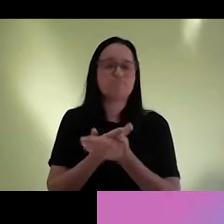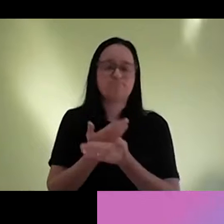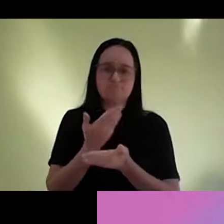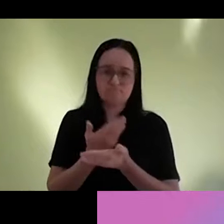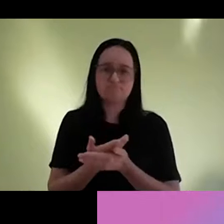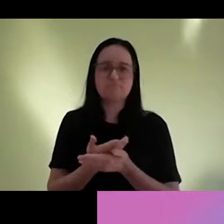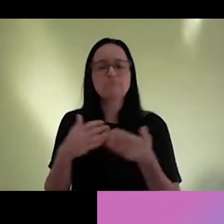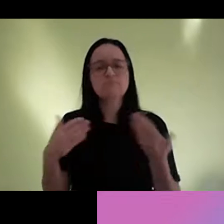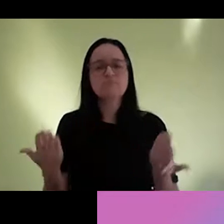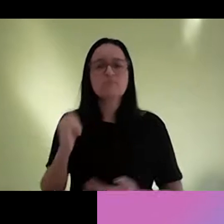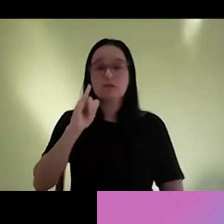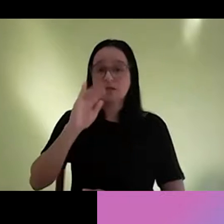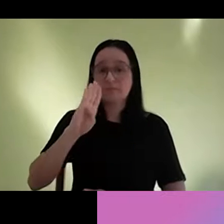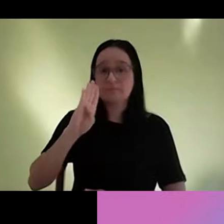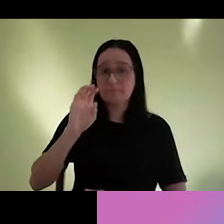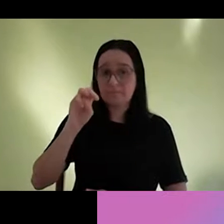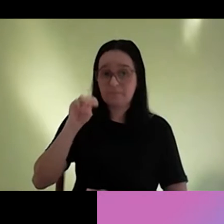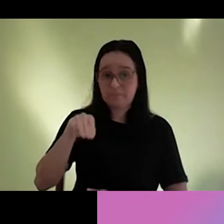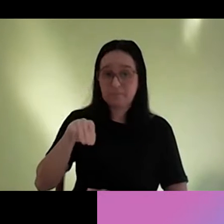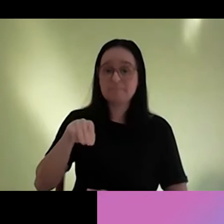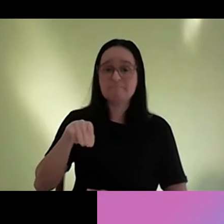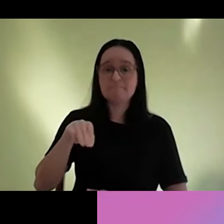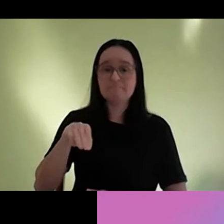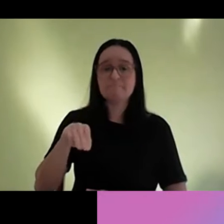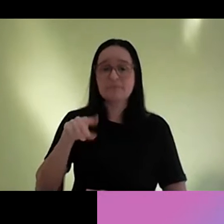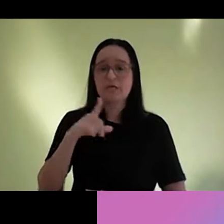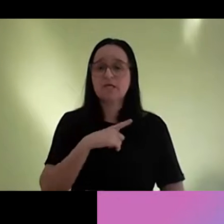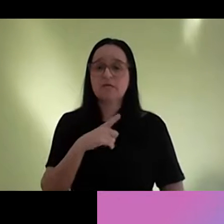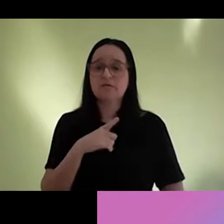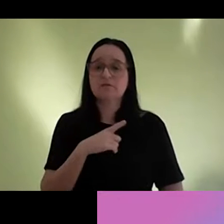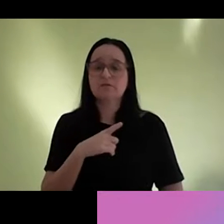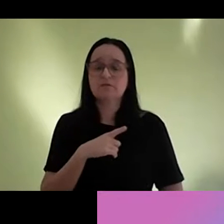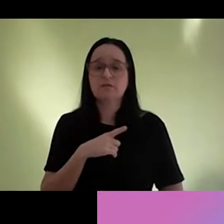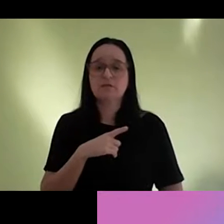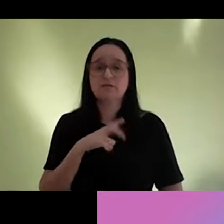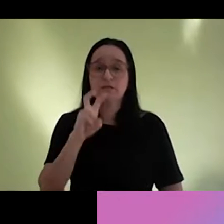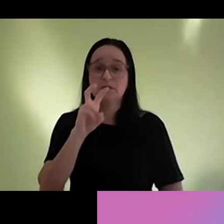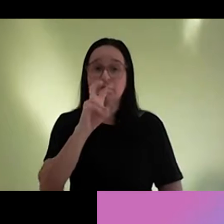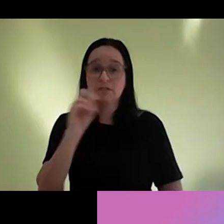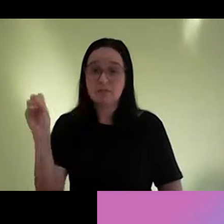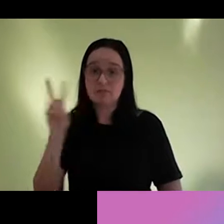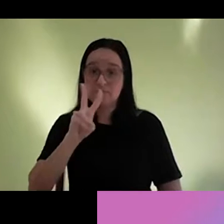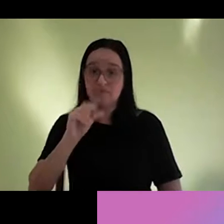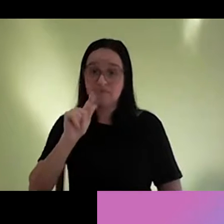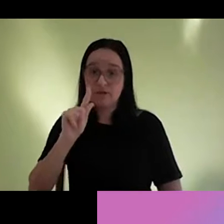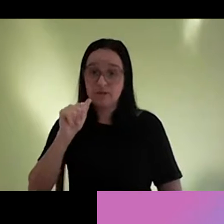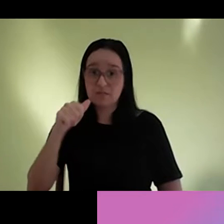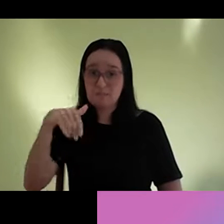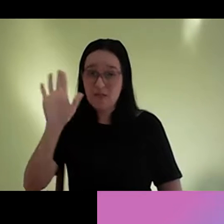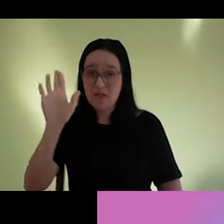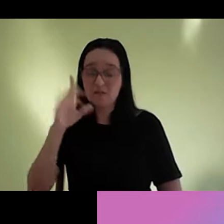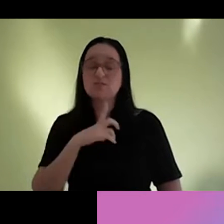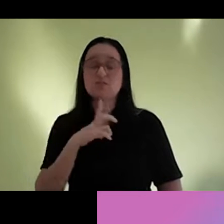gente nós estamos sem mentira nenhuma com mais de 500 vagas no site da IBM não